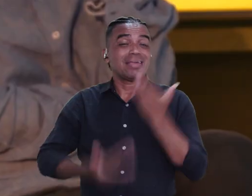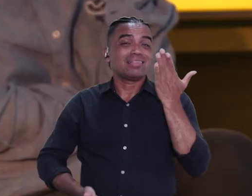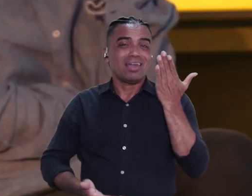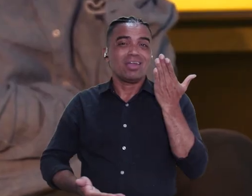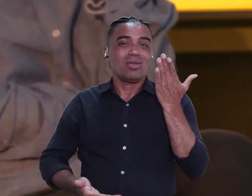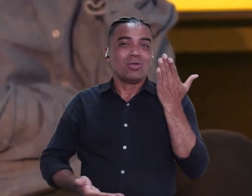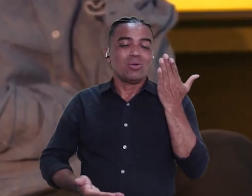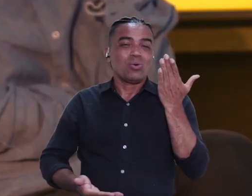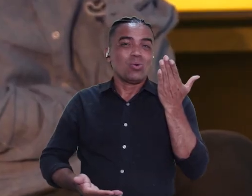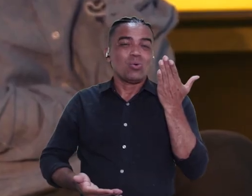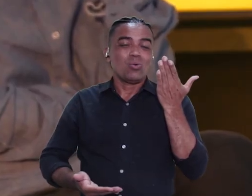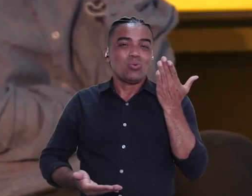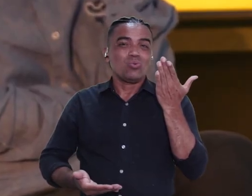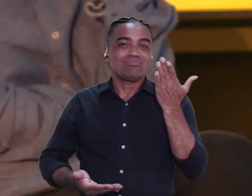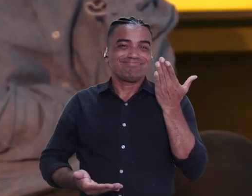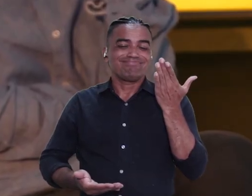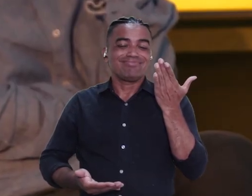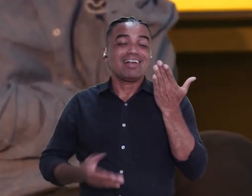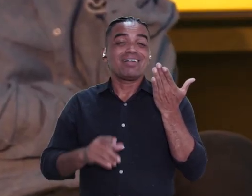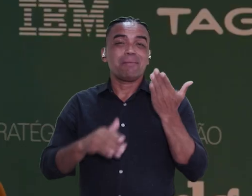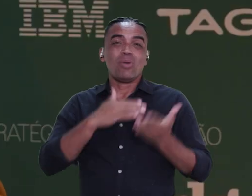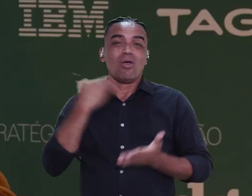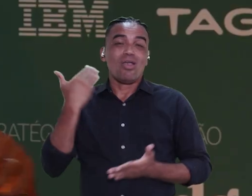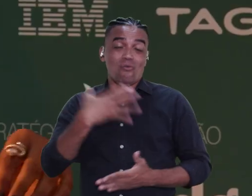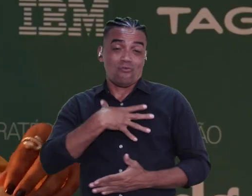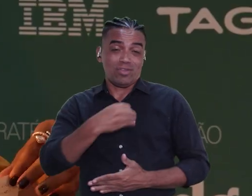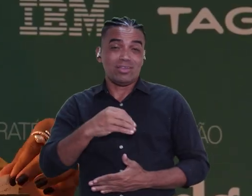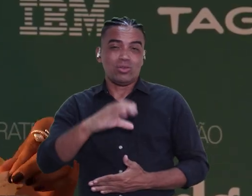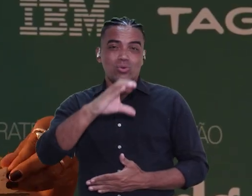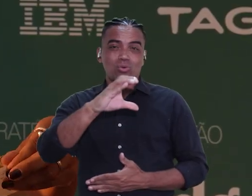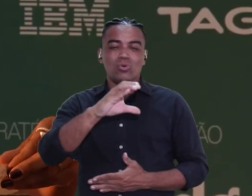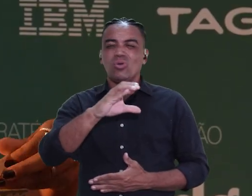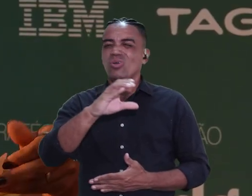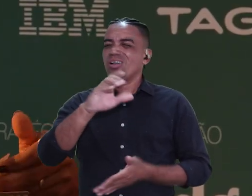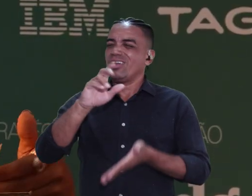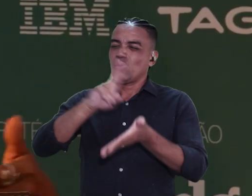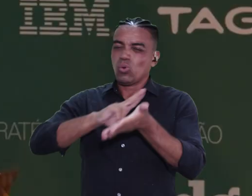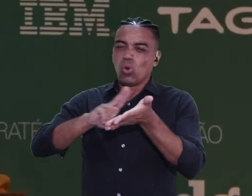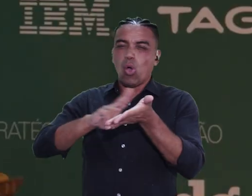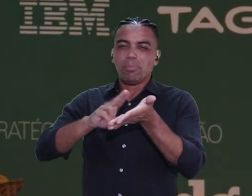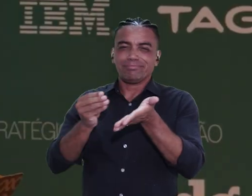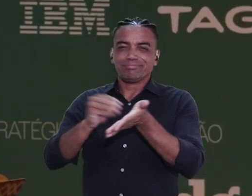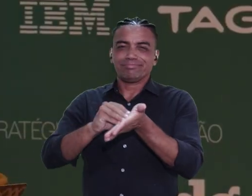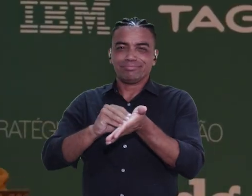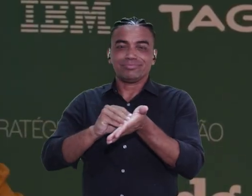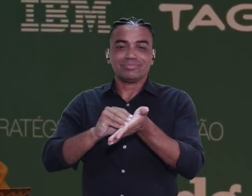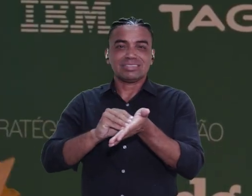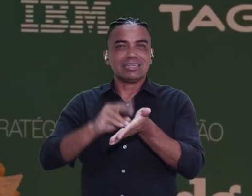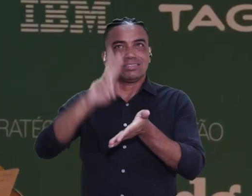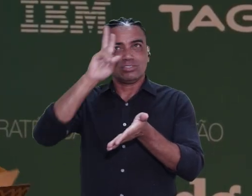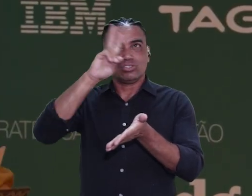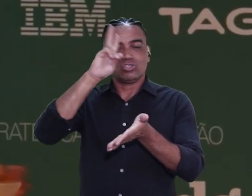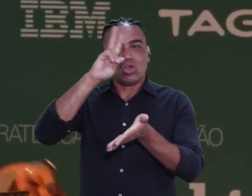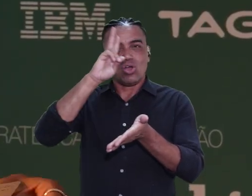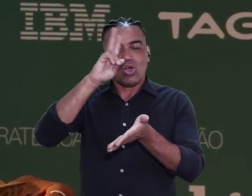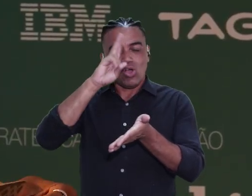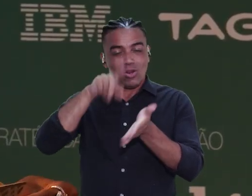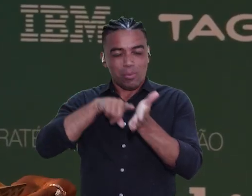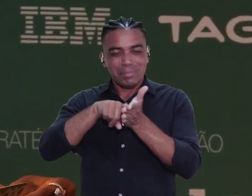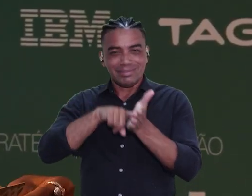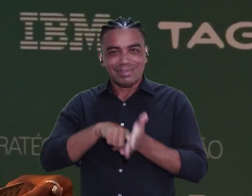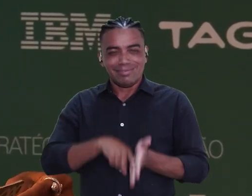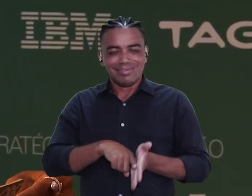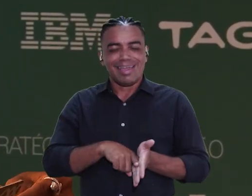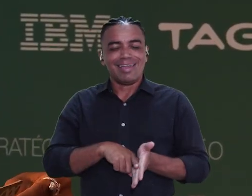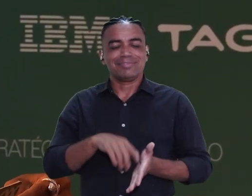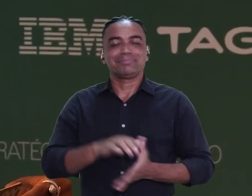viveu, a perda do primeiro filho. Carlos, eu anotei aqui a história do dever de